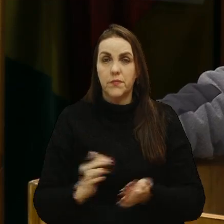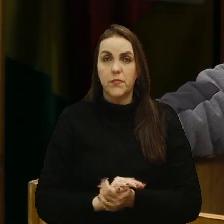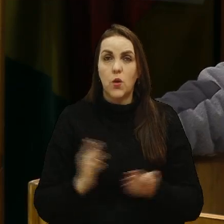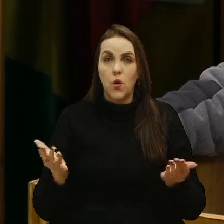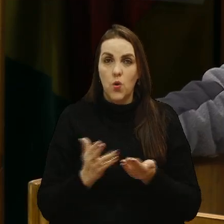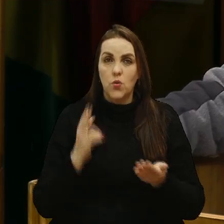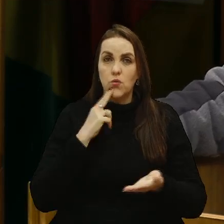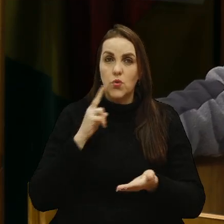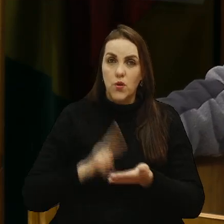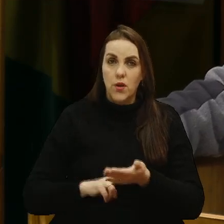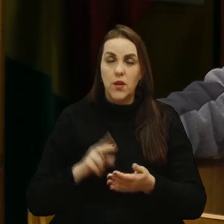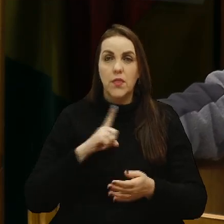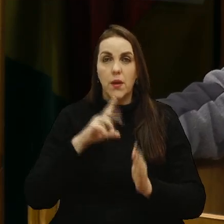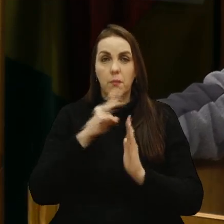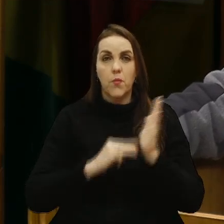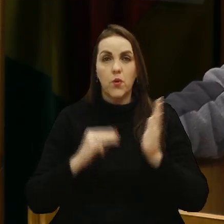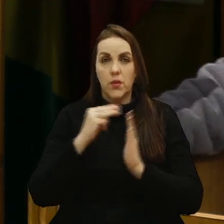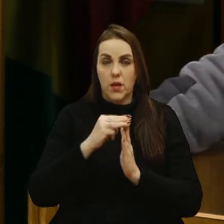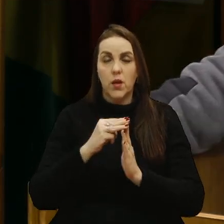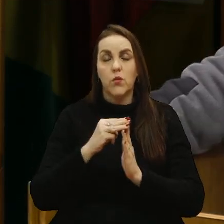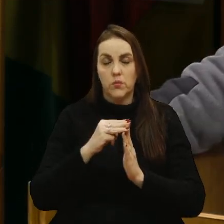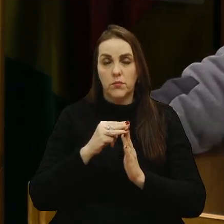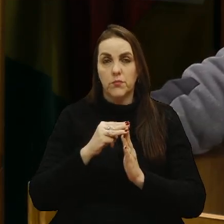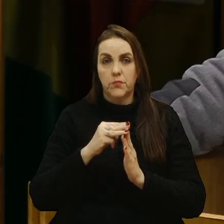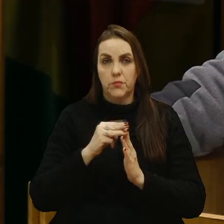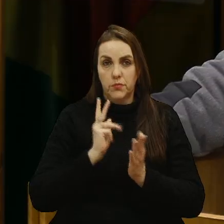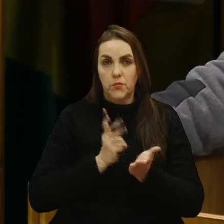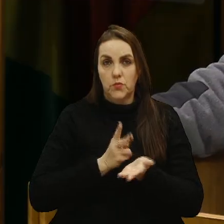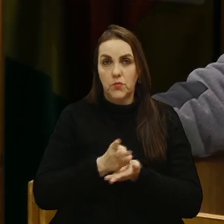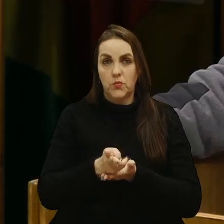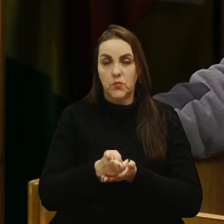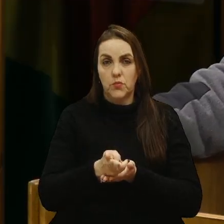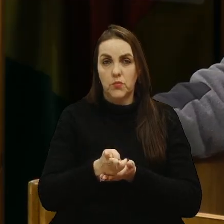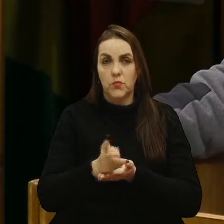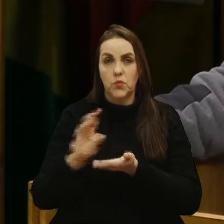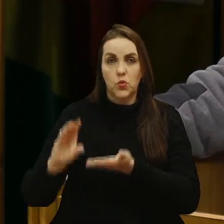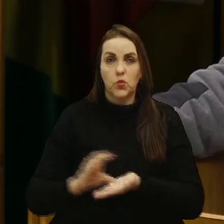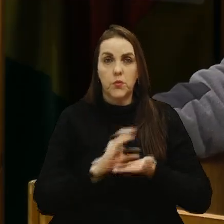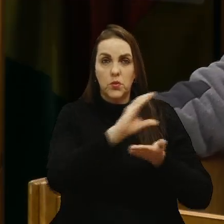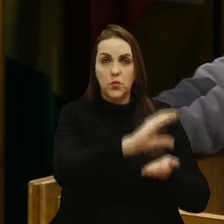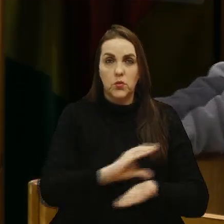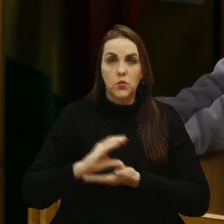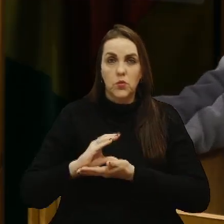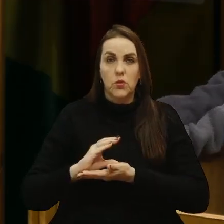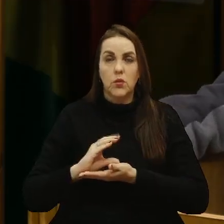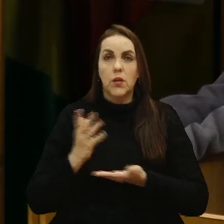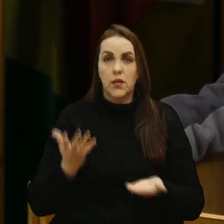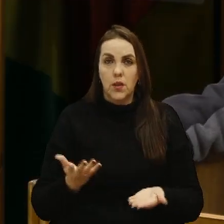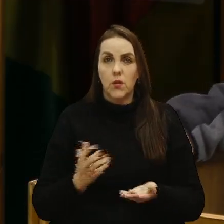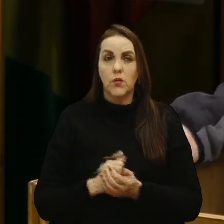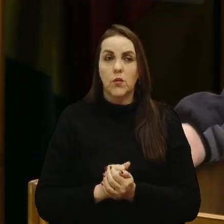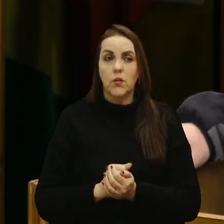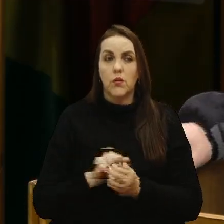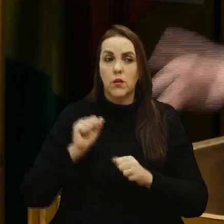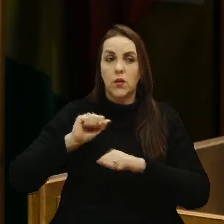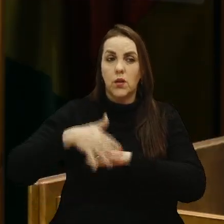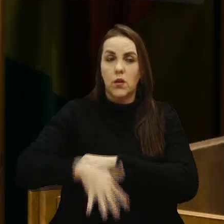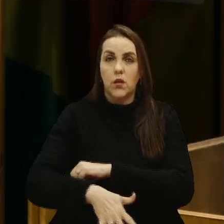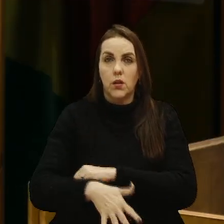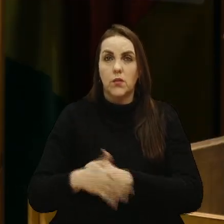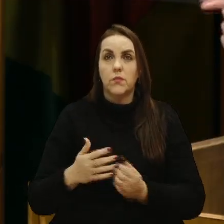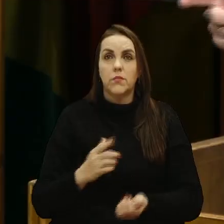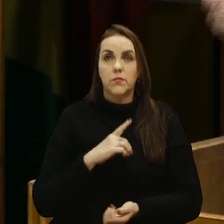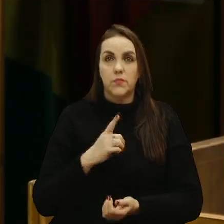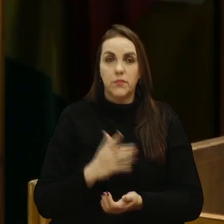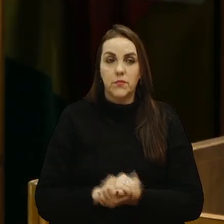Correio tem como modelo de manutenção o subsídio cruzado. Então, bom, Galópolis é uma agência que dá